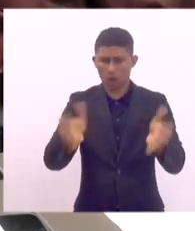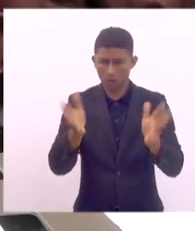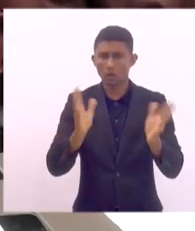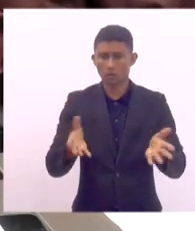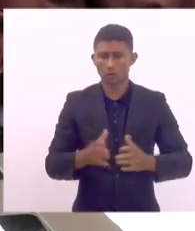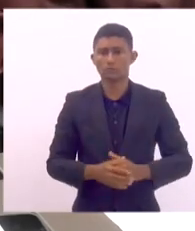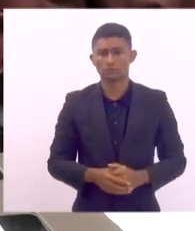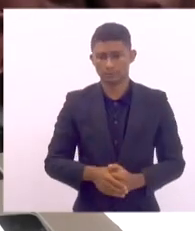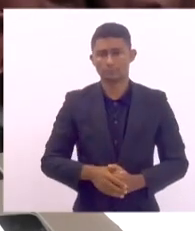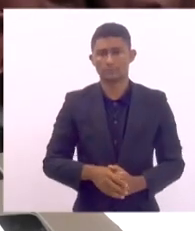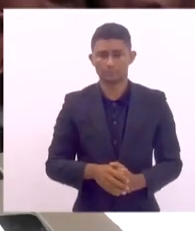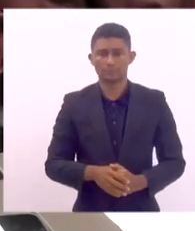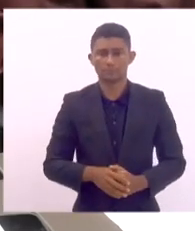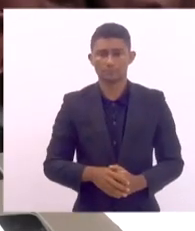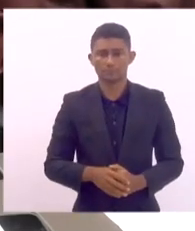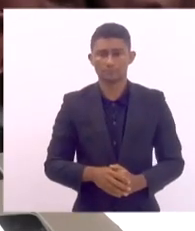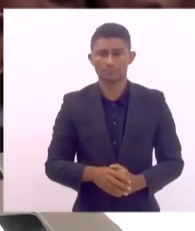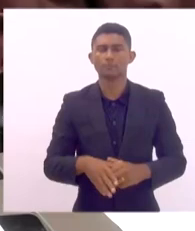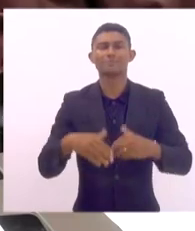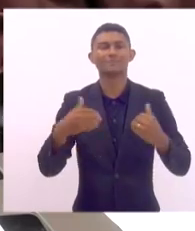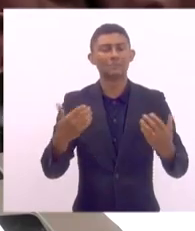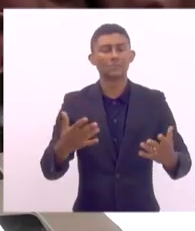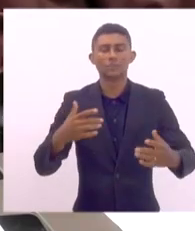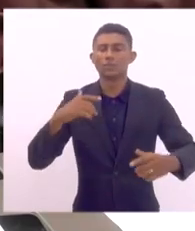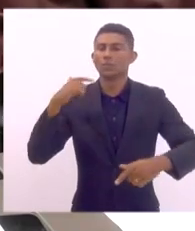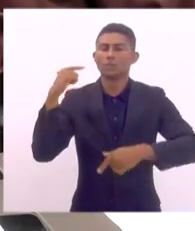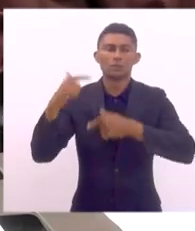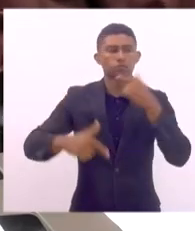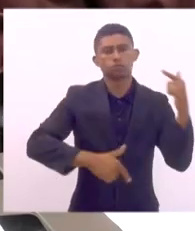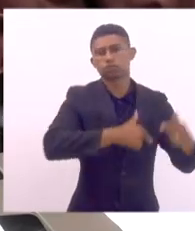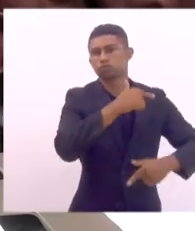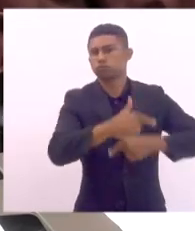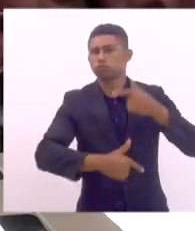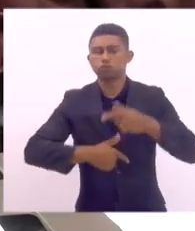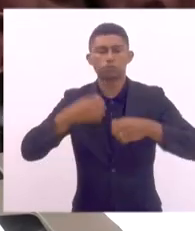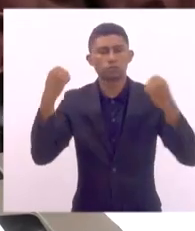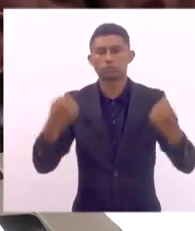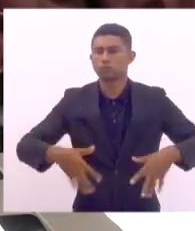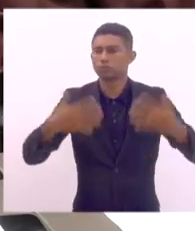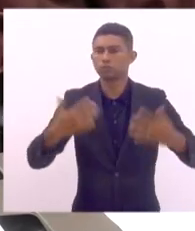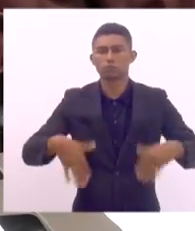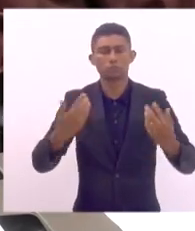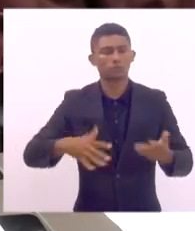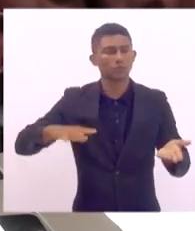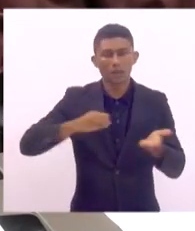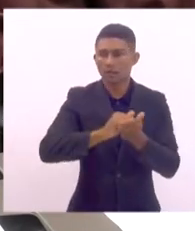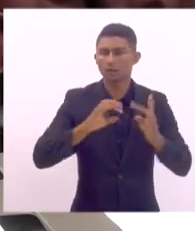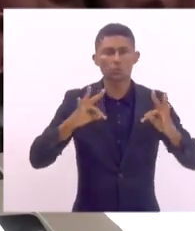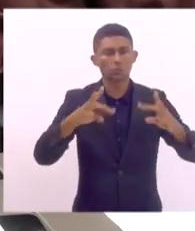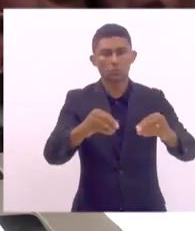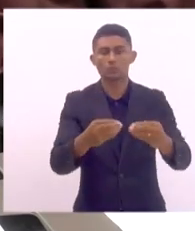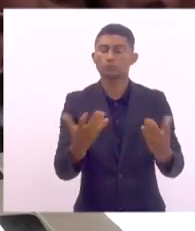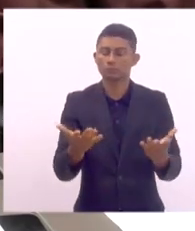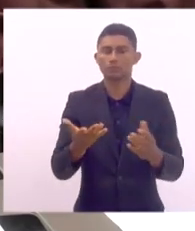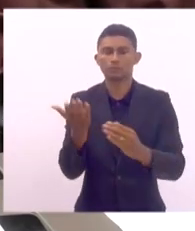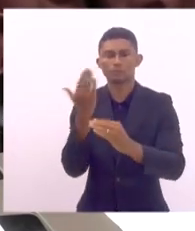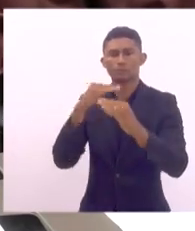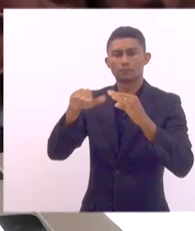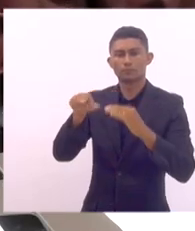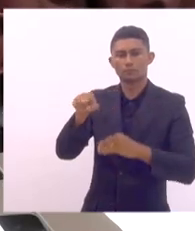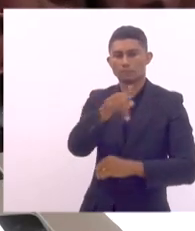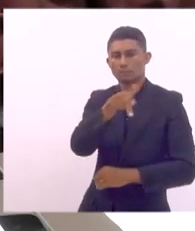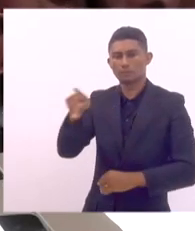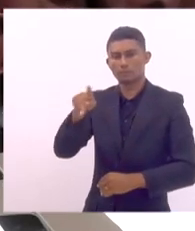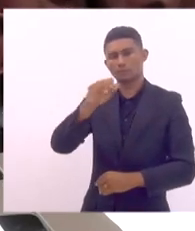E nós o fizemos. E deu um trabalho muito grande, fizemos o cadastro todo. Encaminhamos ao nosso presidente André